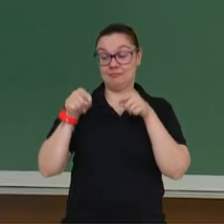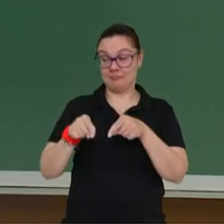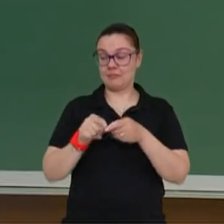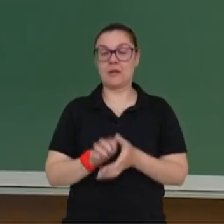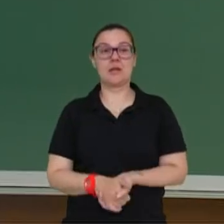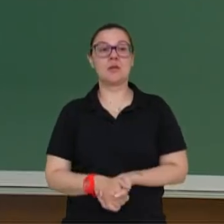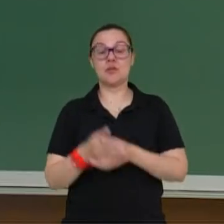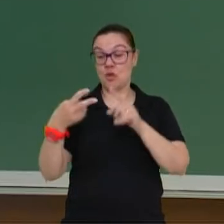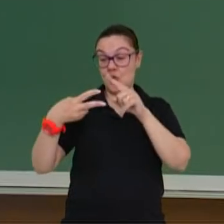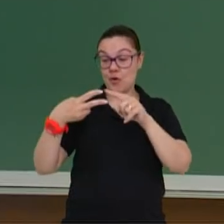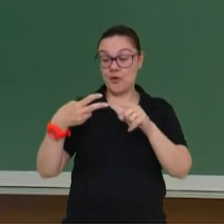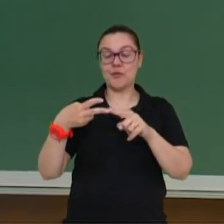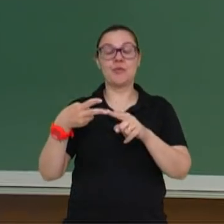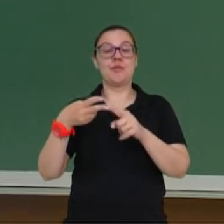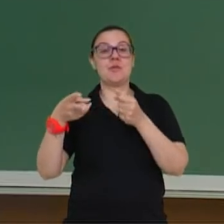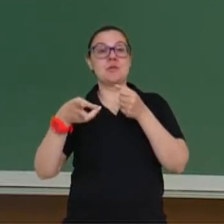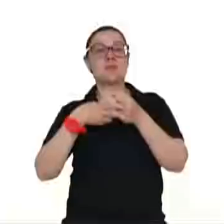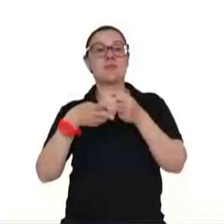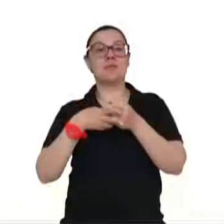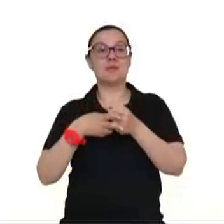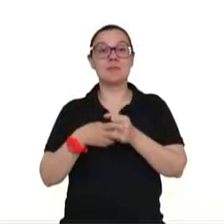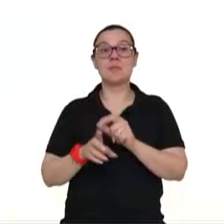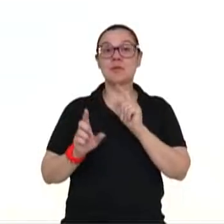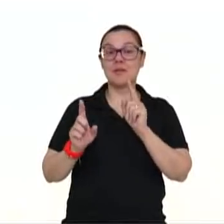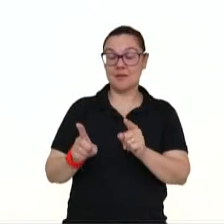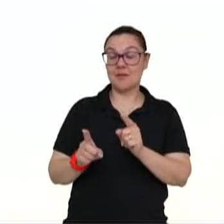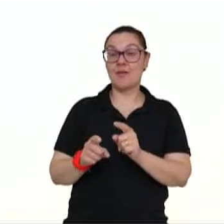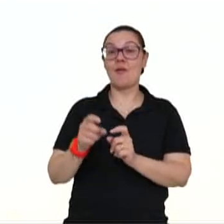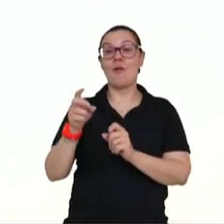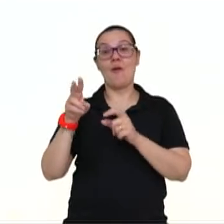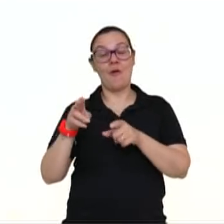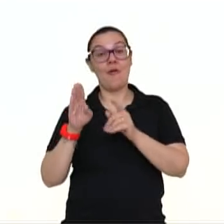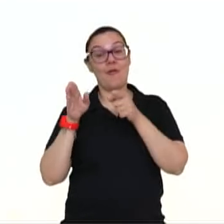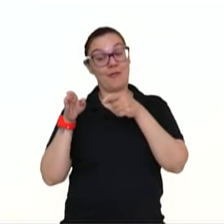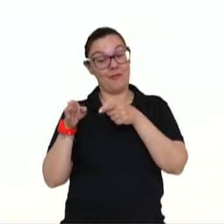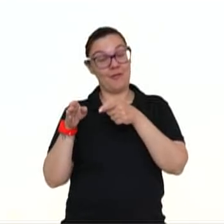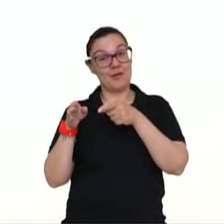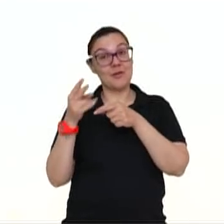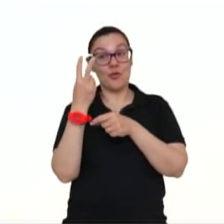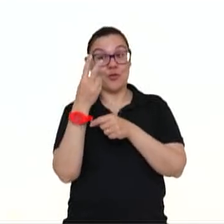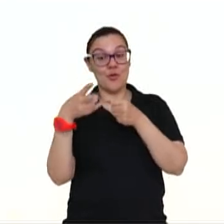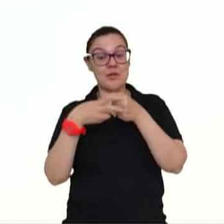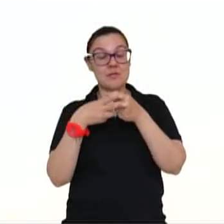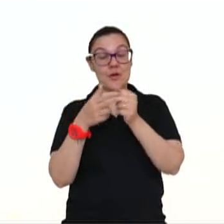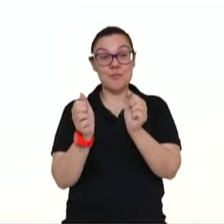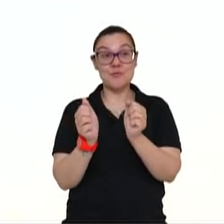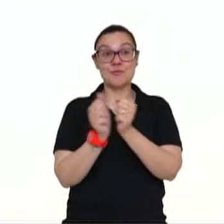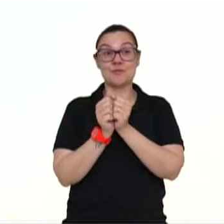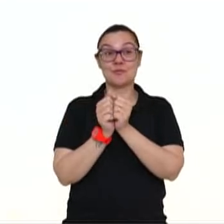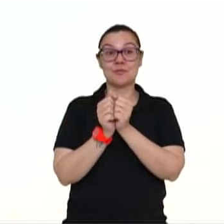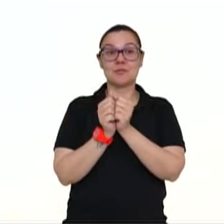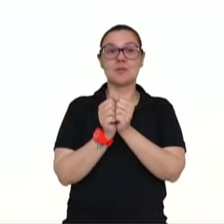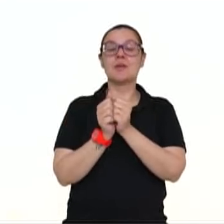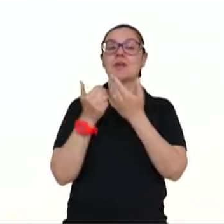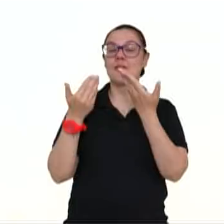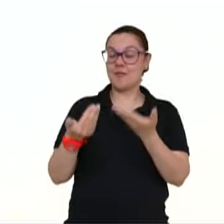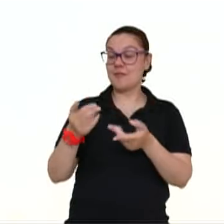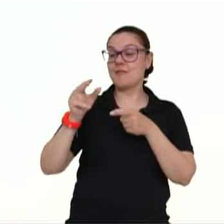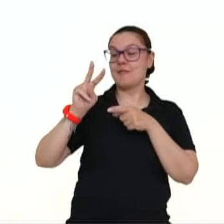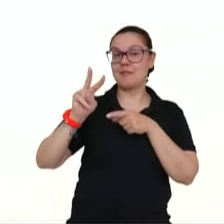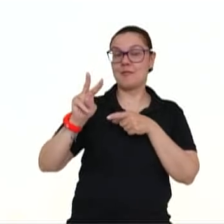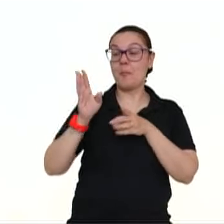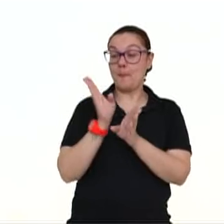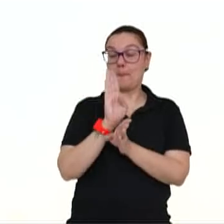Aqui 2 verbos. Então, verbo transitivo direto e indireto, ou chamamos